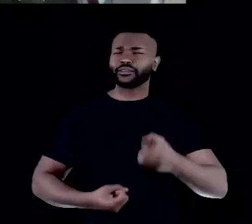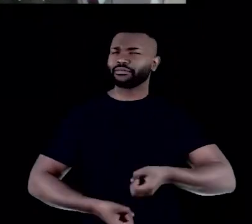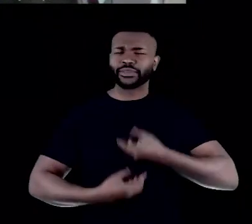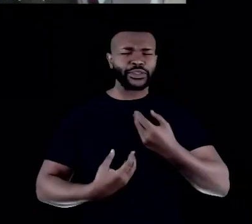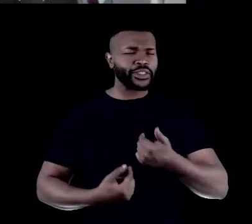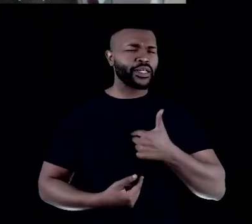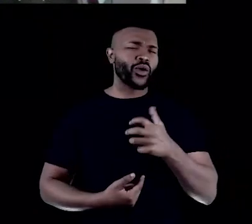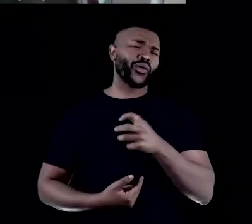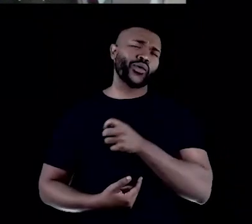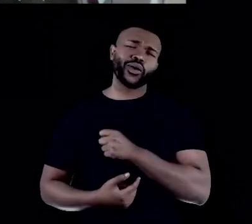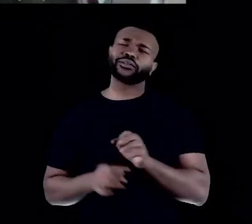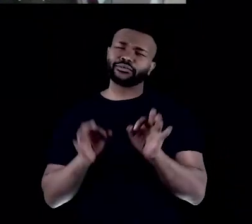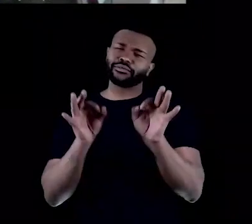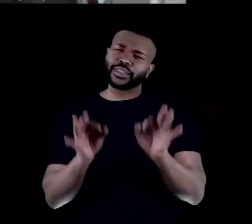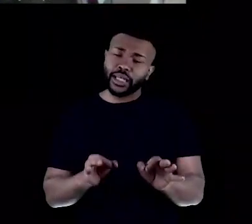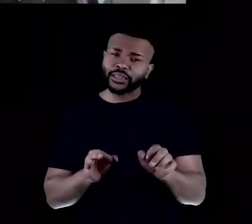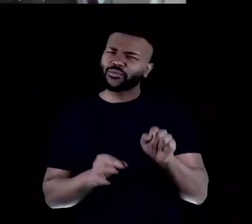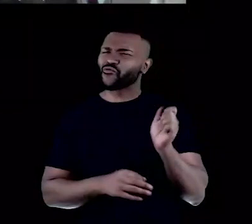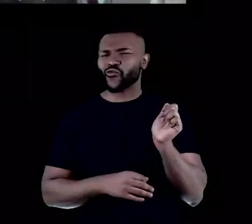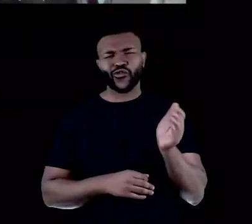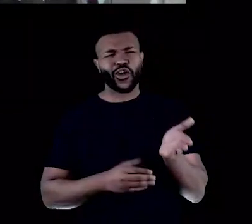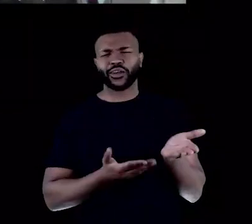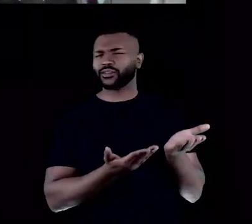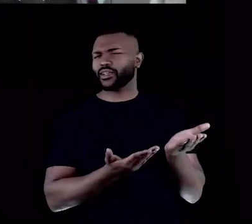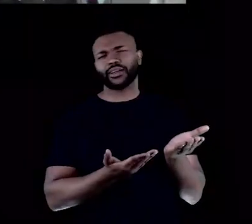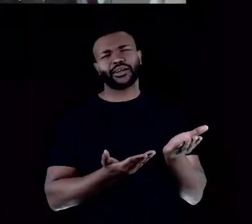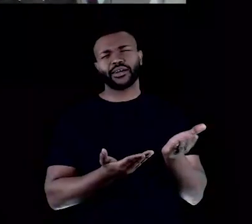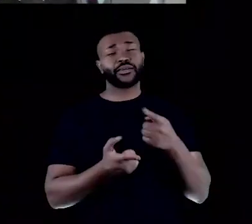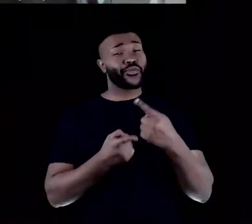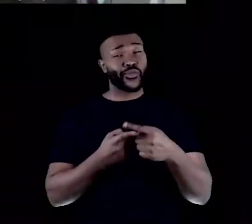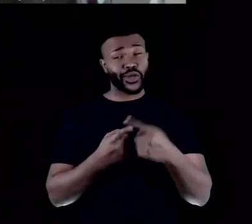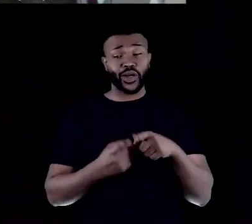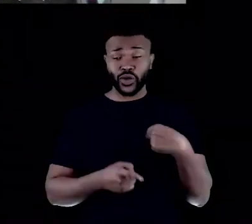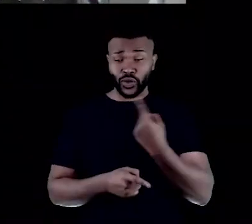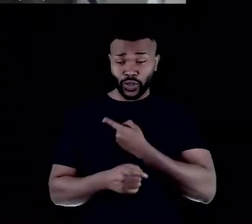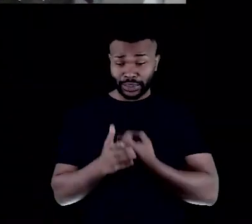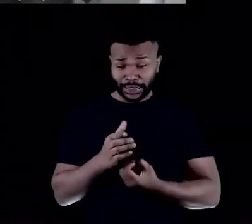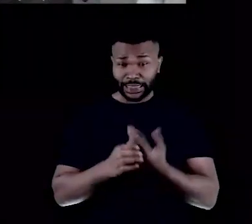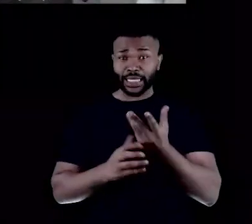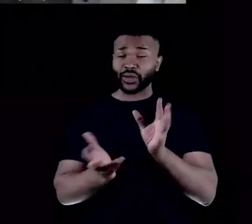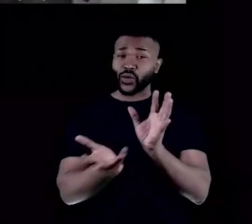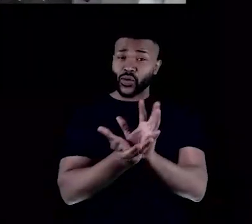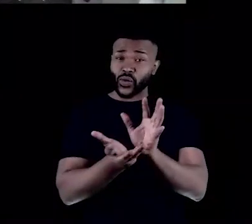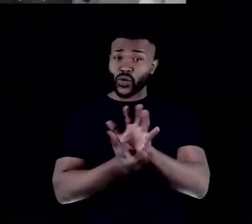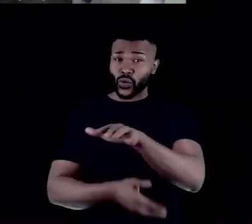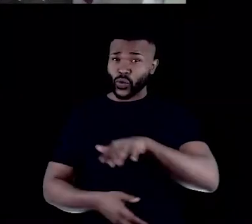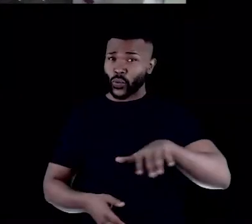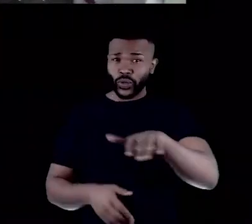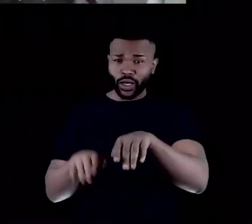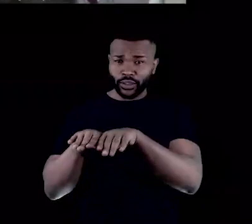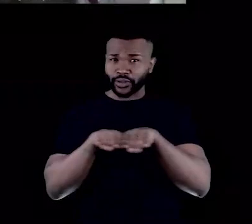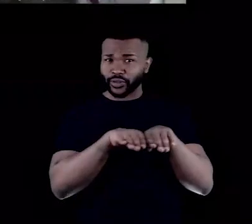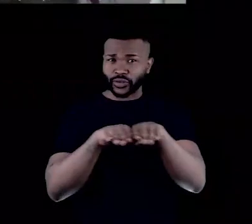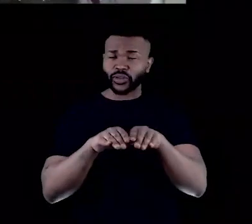romancista, escritor de prosa, que eu gosto muito. Eu acho muito foda isso, porque a gente cria um senso de comunidade,